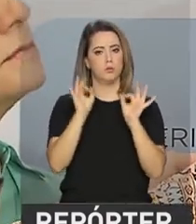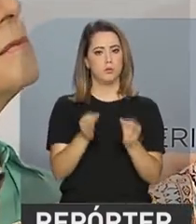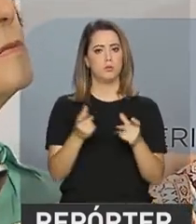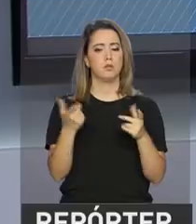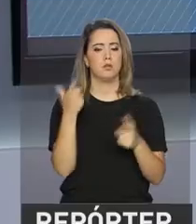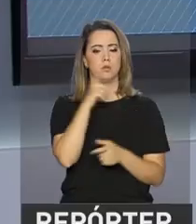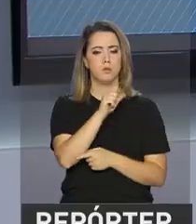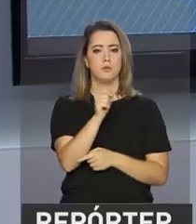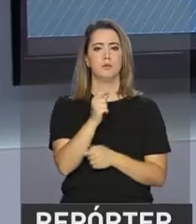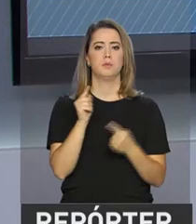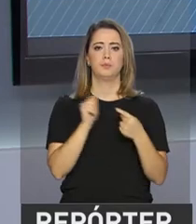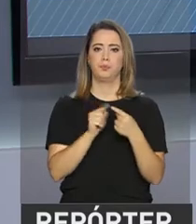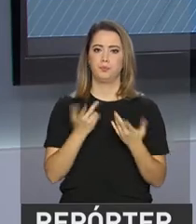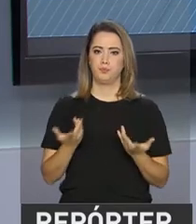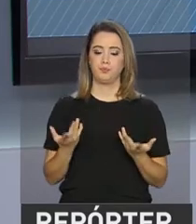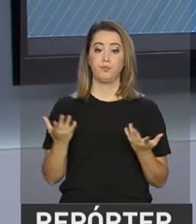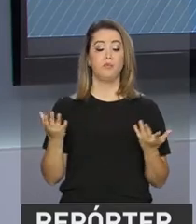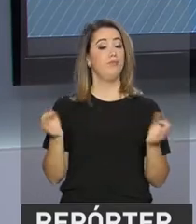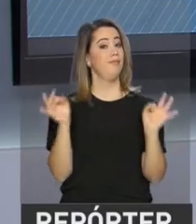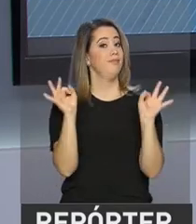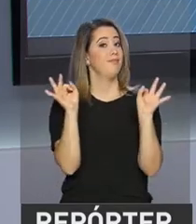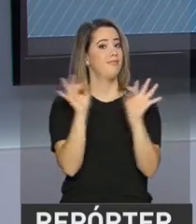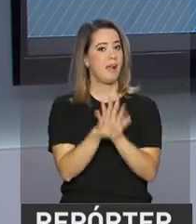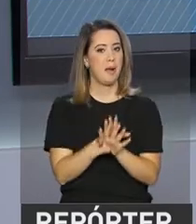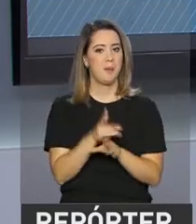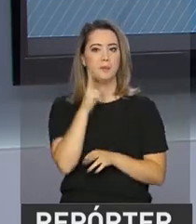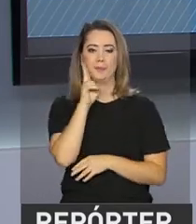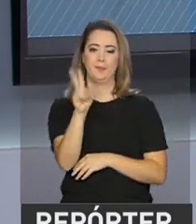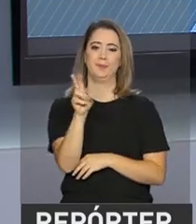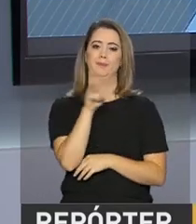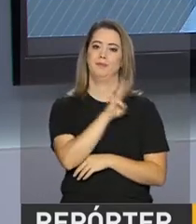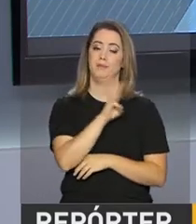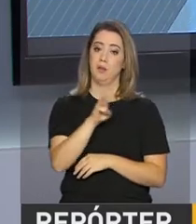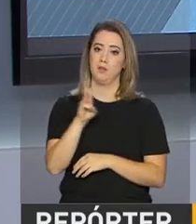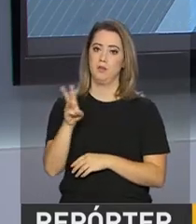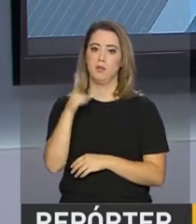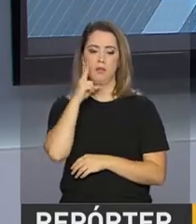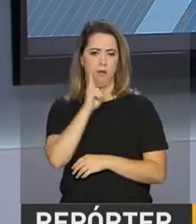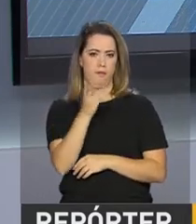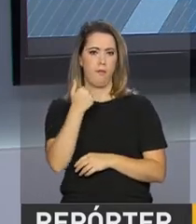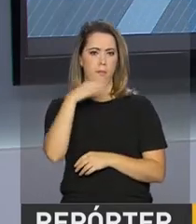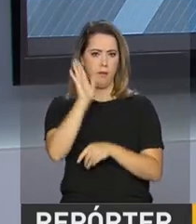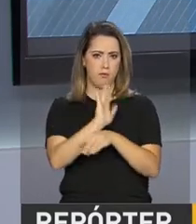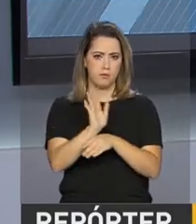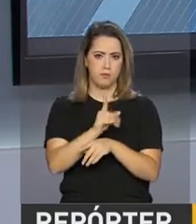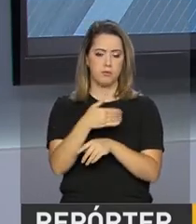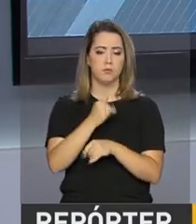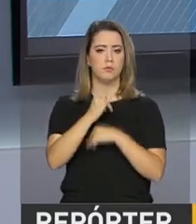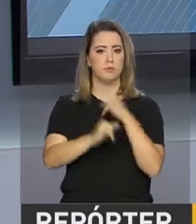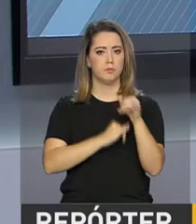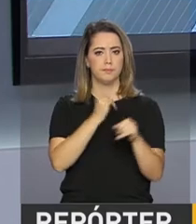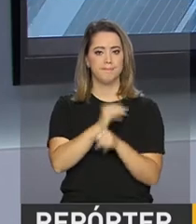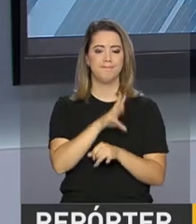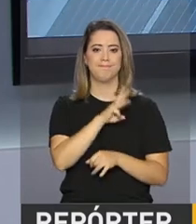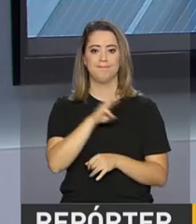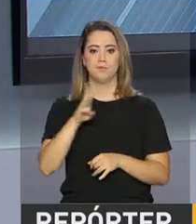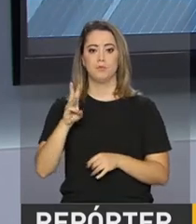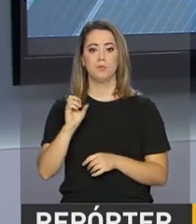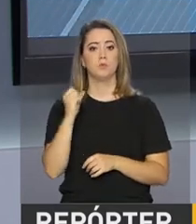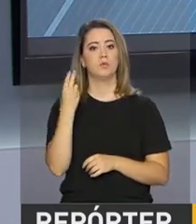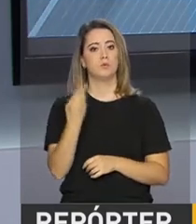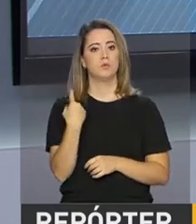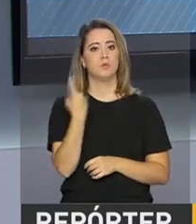objetivo esta edição termina aqui e você pode acompanhar a nossa programação pela internet no site da nbr